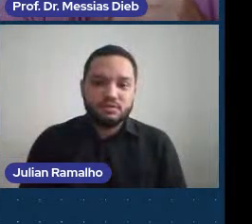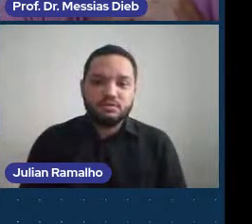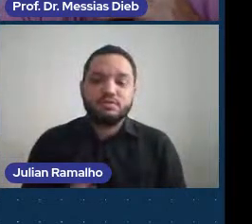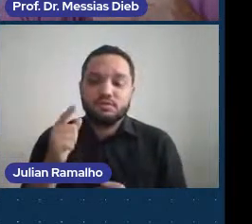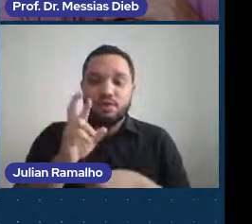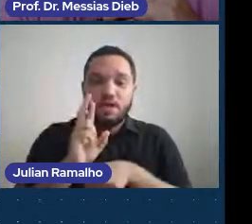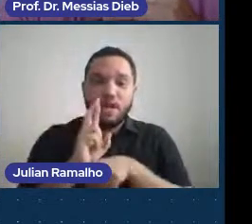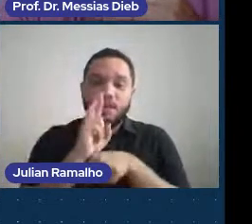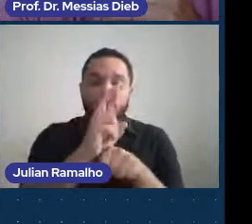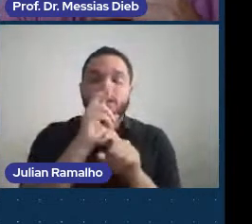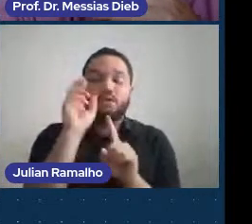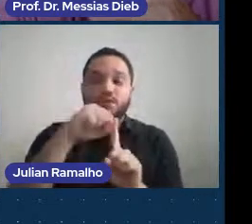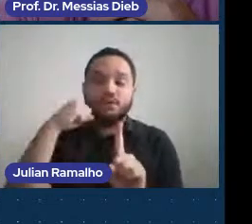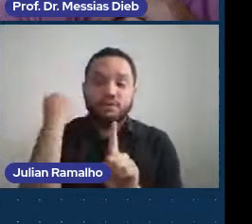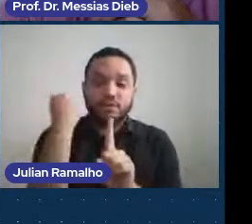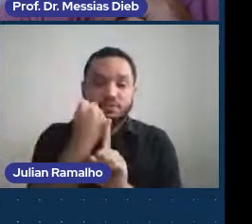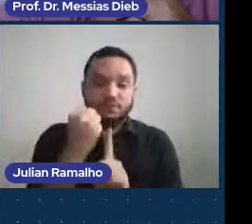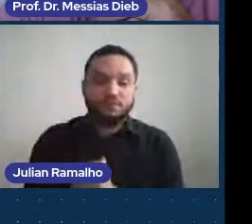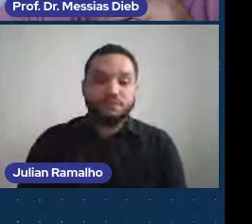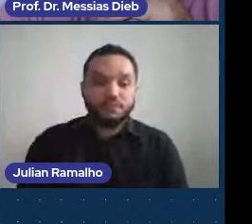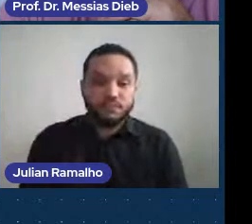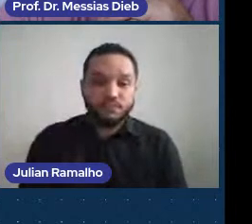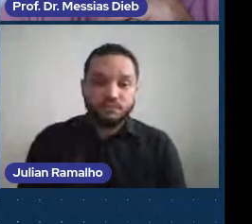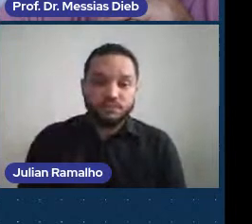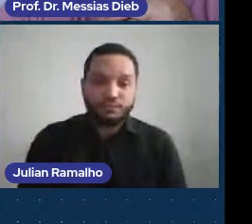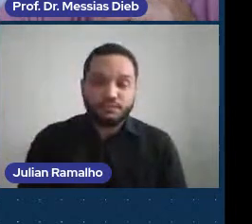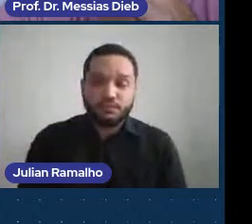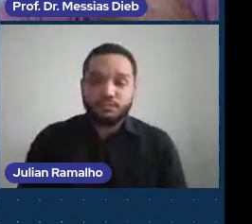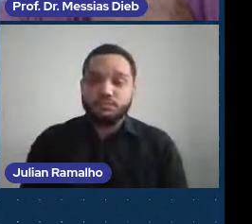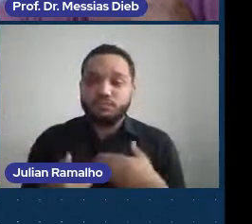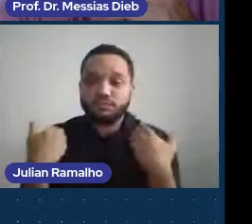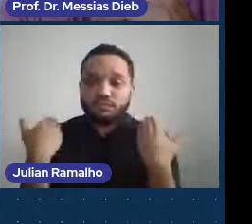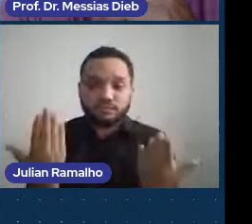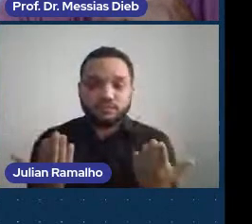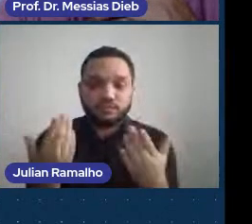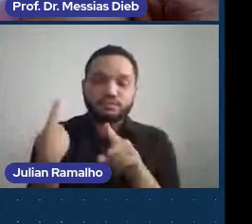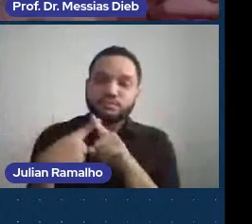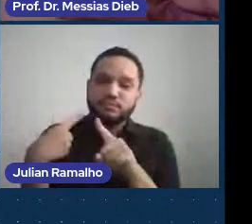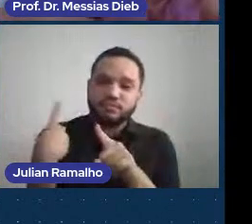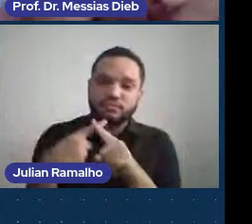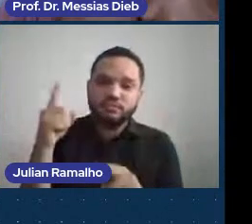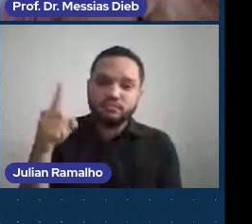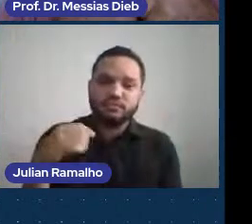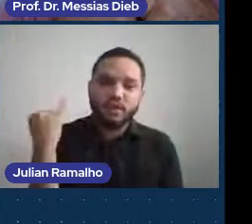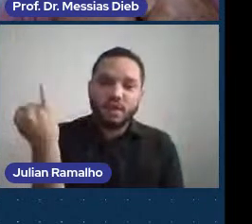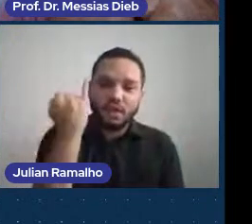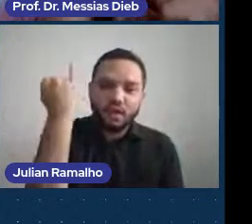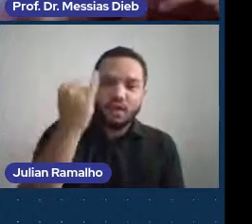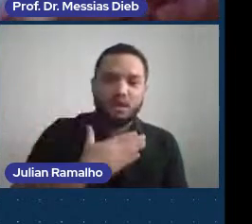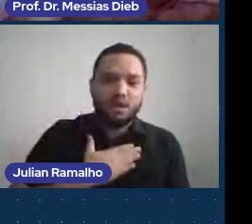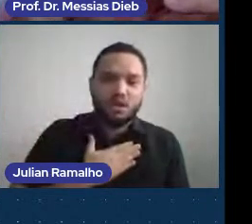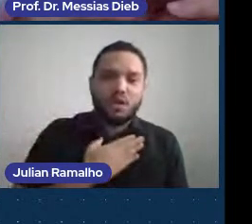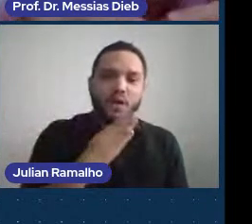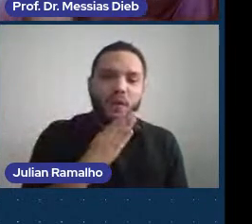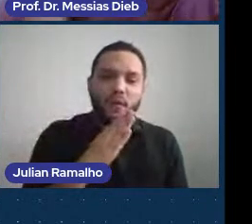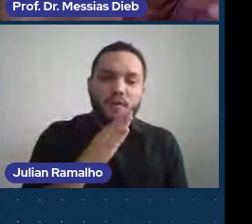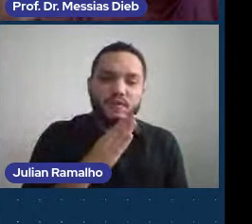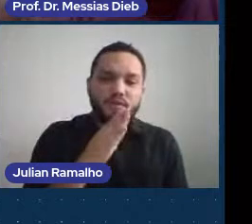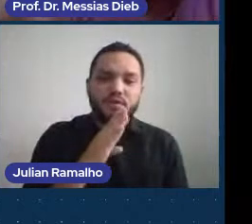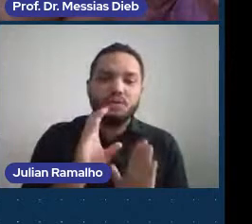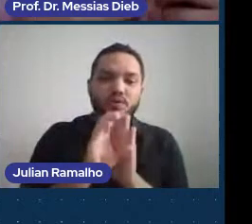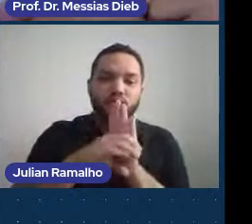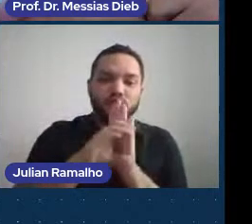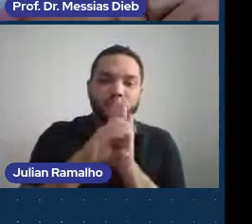representação social. Então, por que que é importante eu conhecer o conceito? Por que que é importante